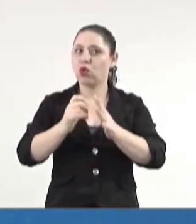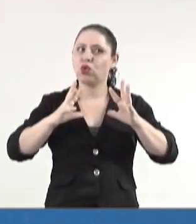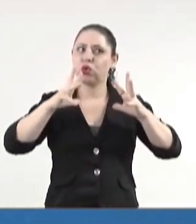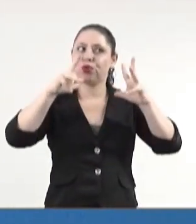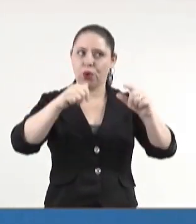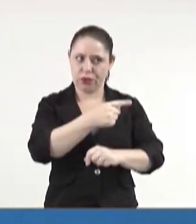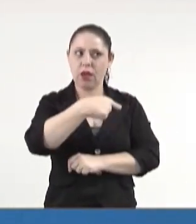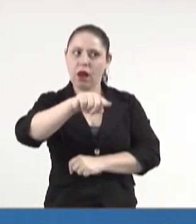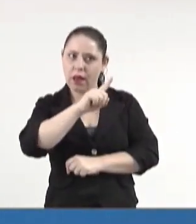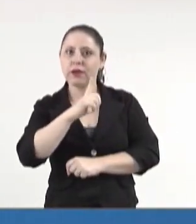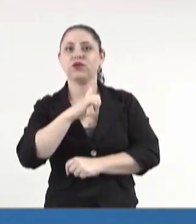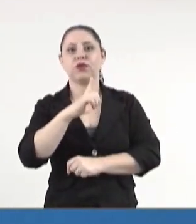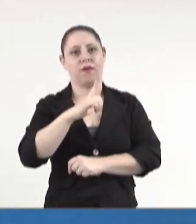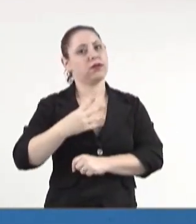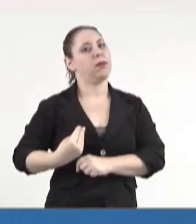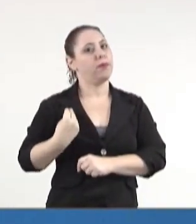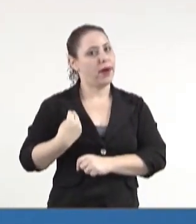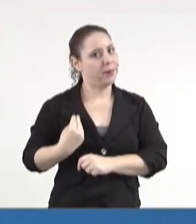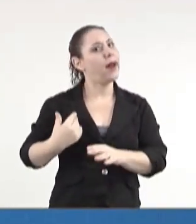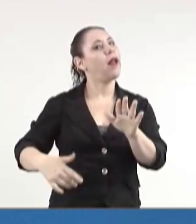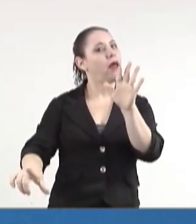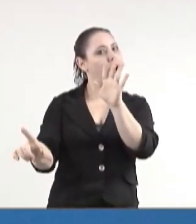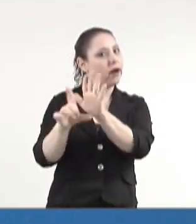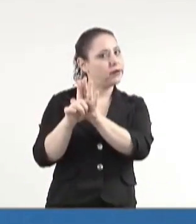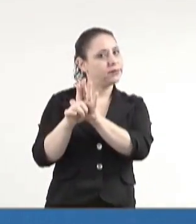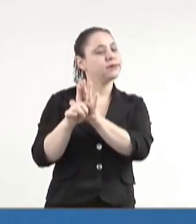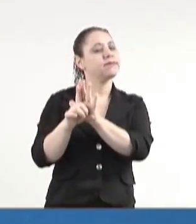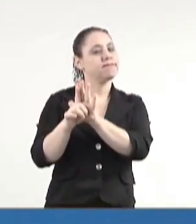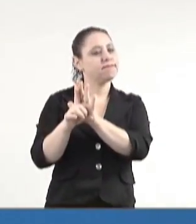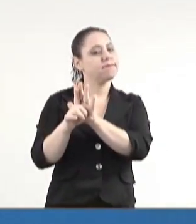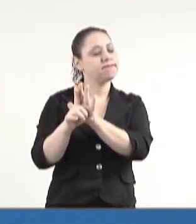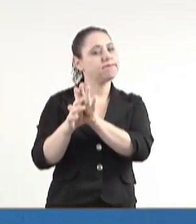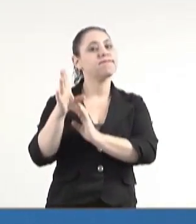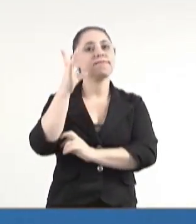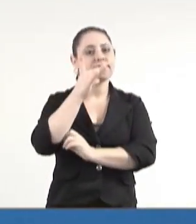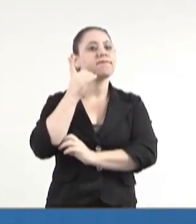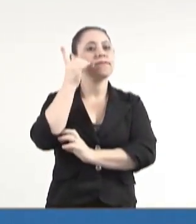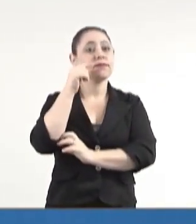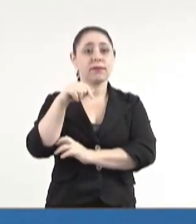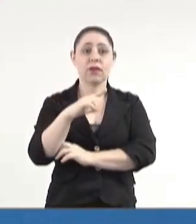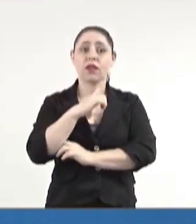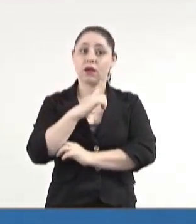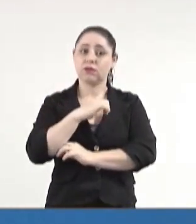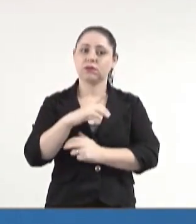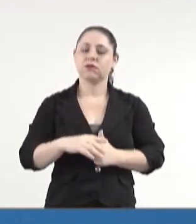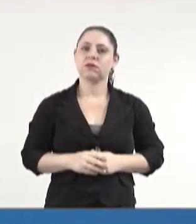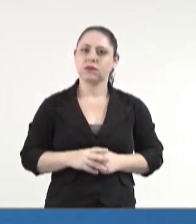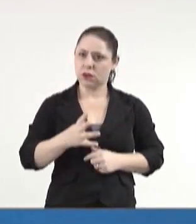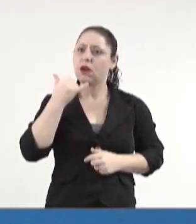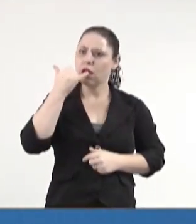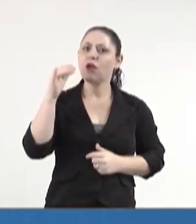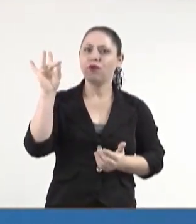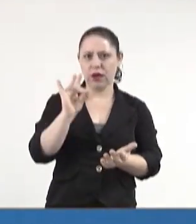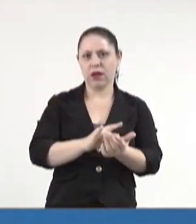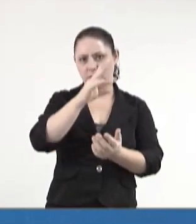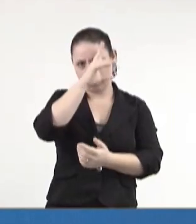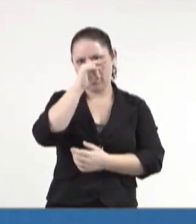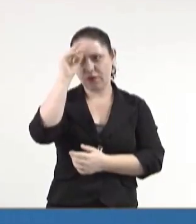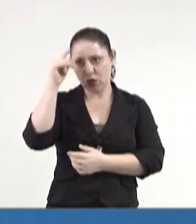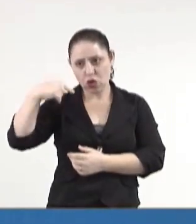Paulo Gustavo. Depois fizemos um movimento aqui na Assembleia, vários colegas deputados entraram em contato